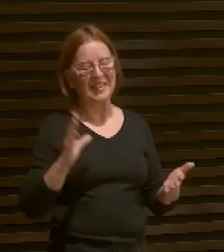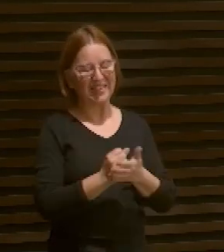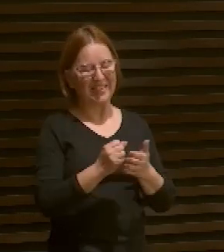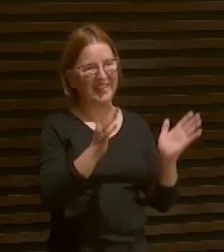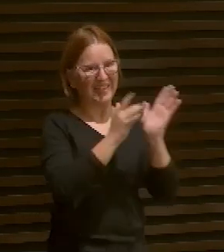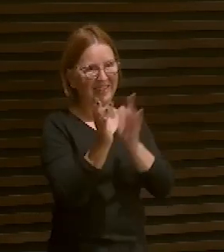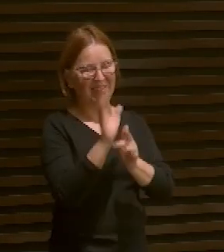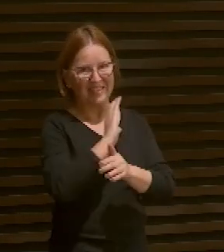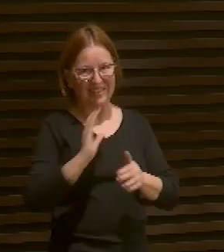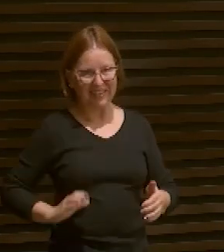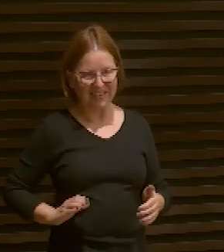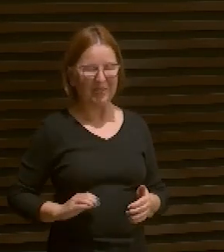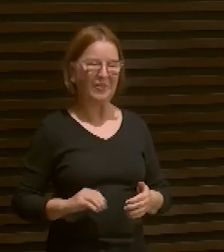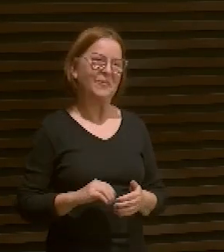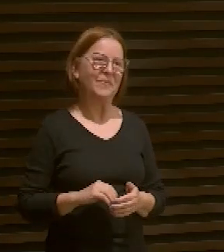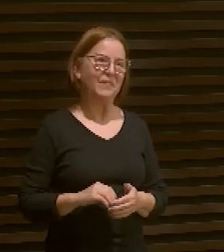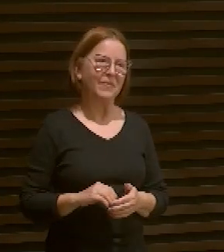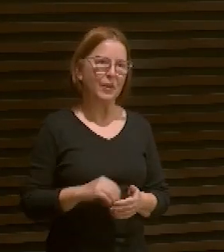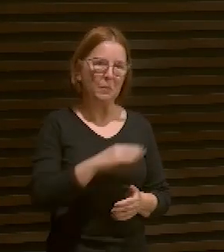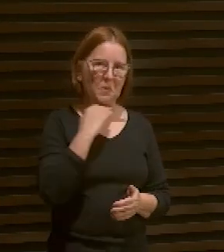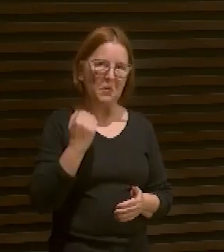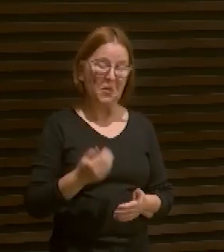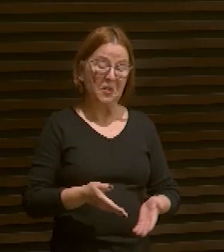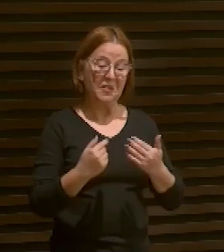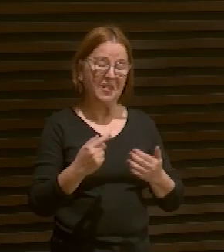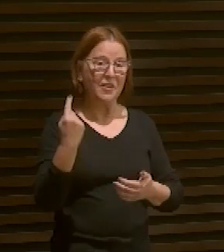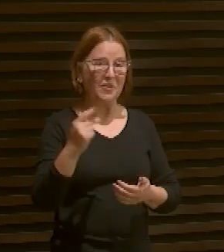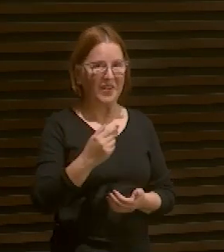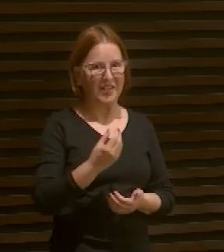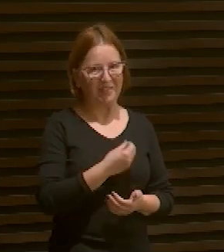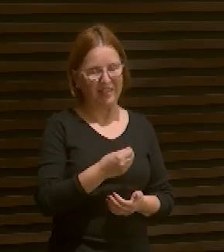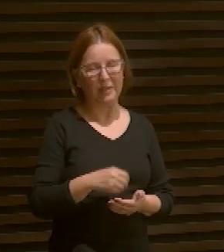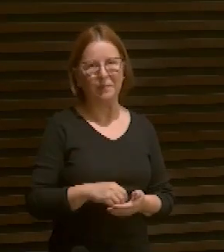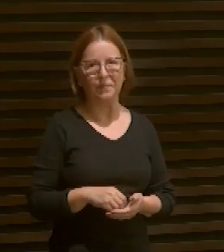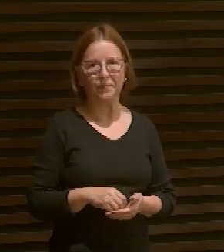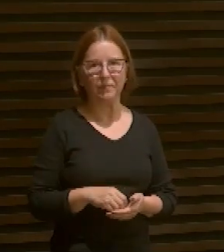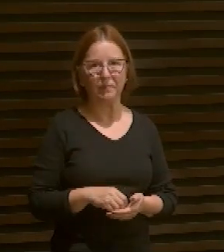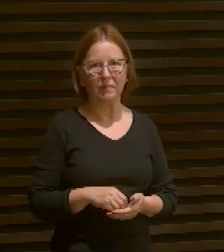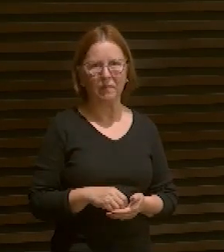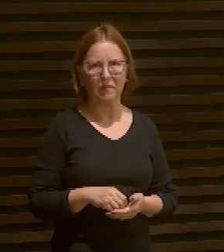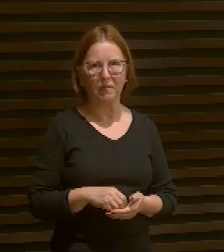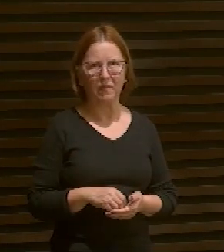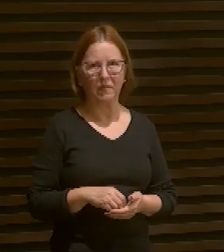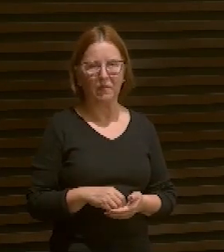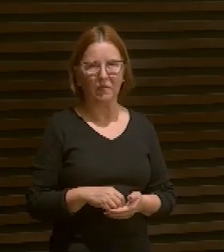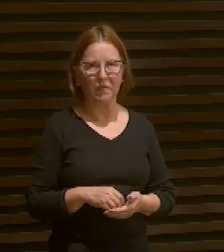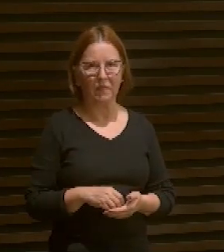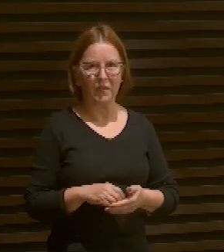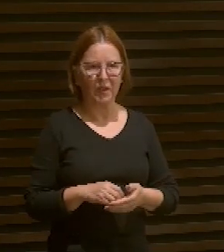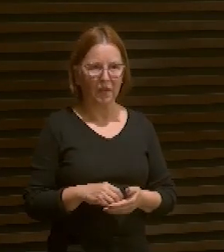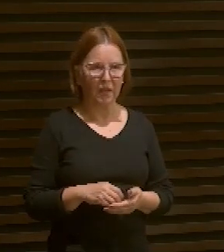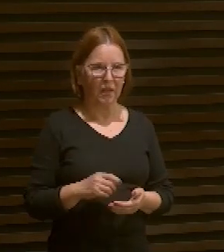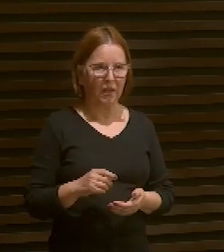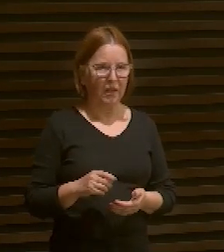para nos dar a sua vida. Não somos e não podemos ser a expressão de ambas as